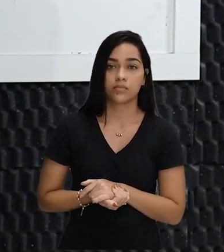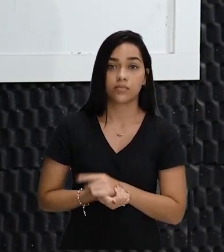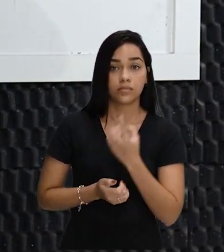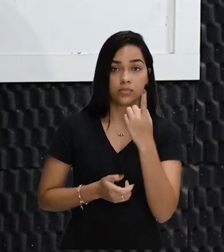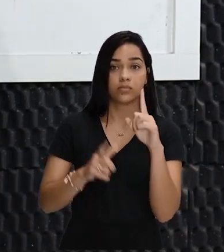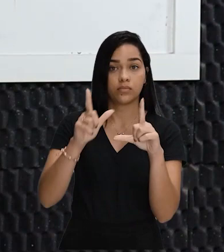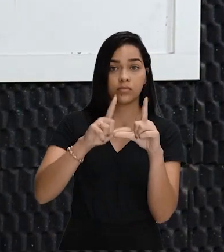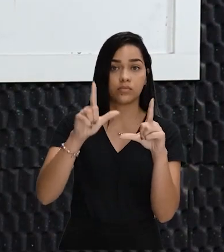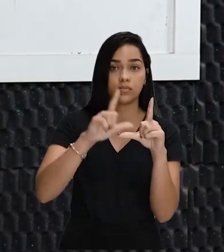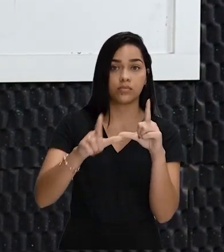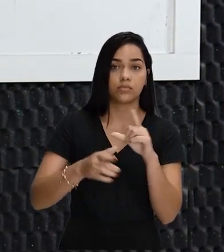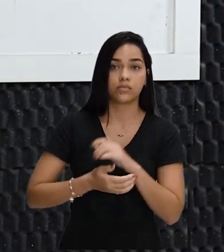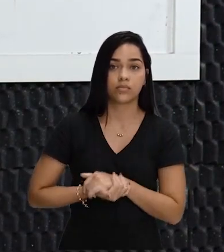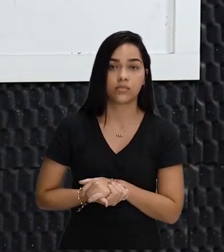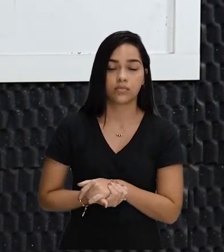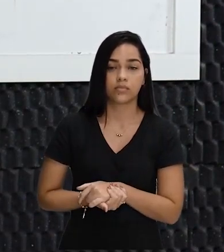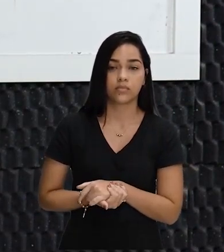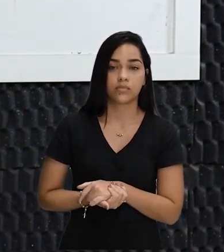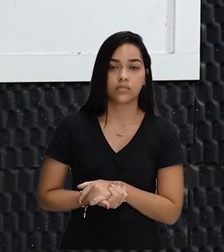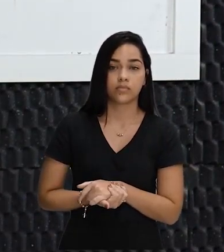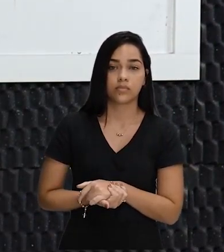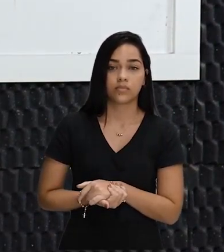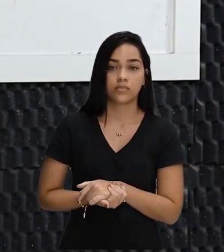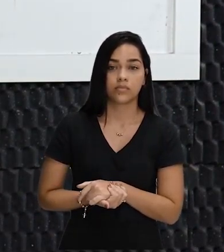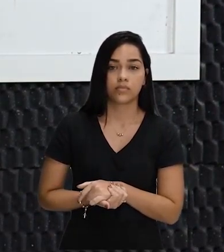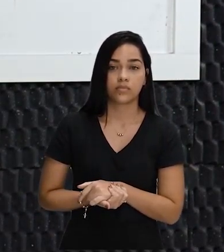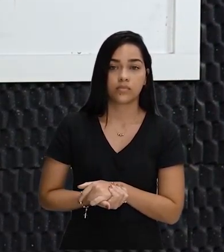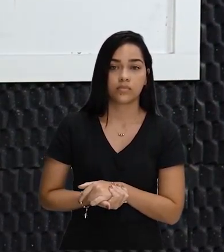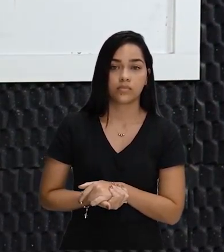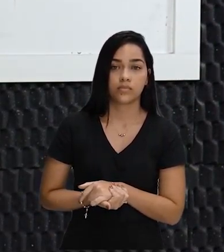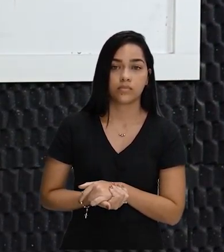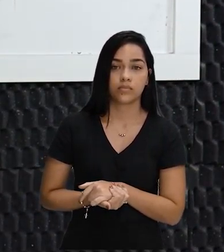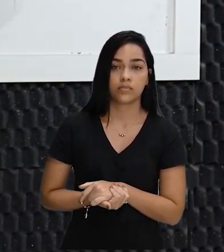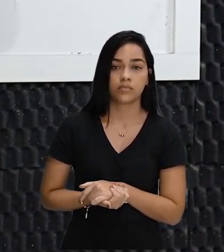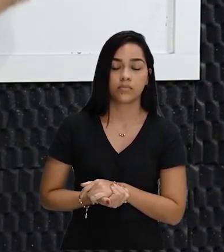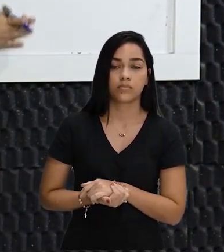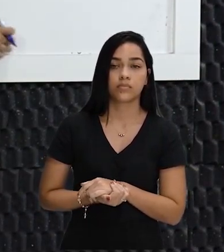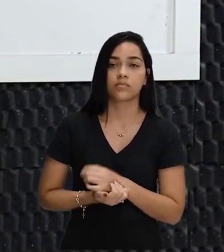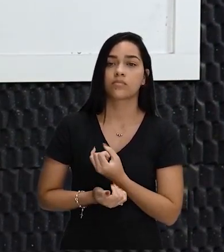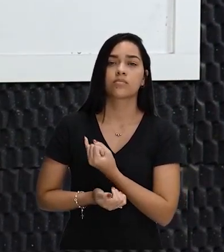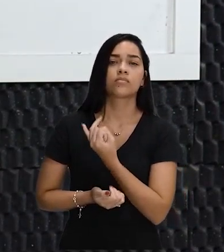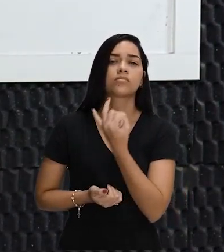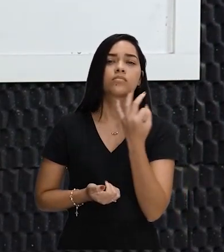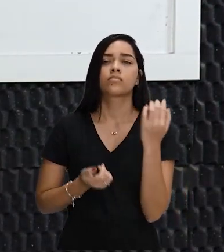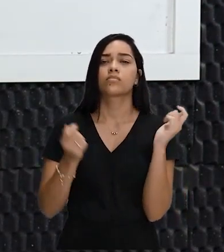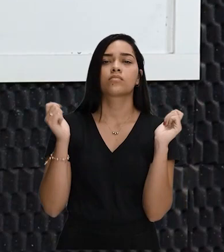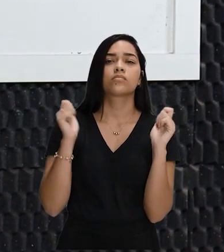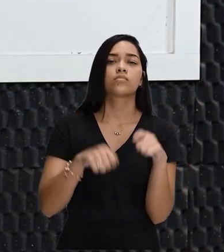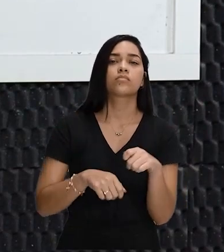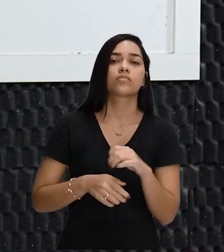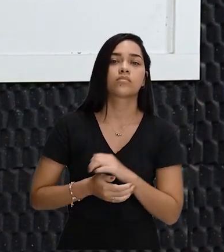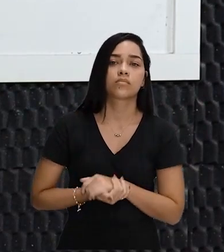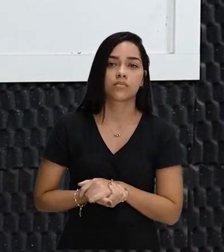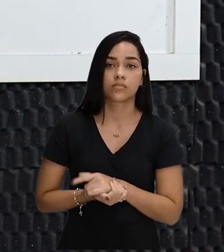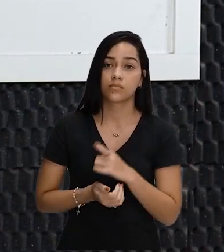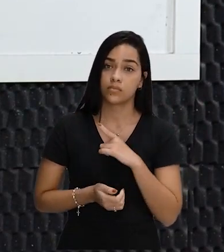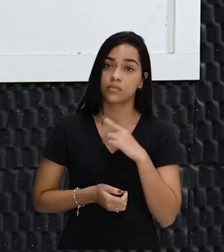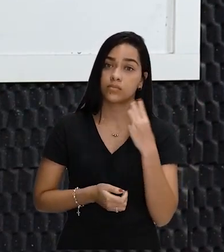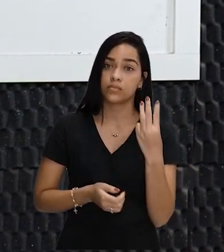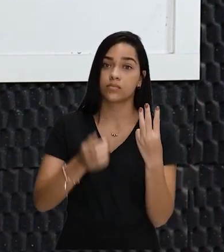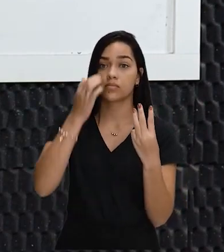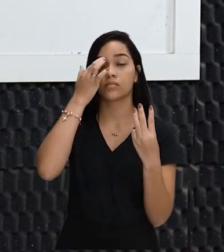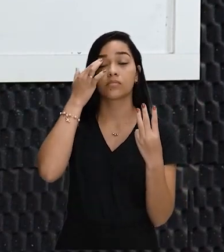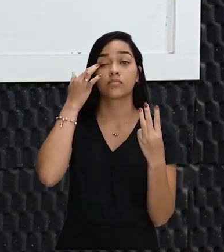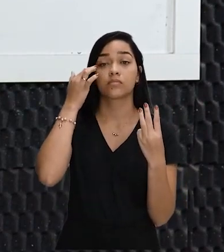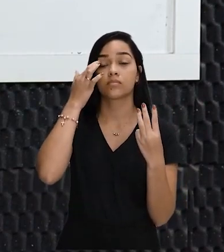letra ora uma essa palavra com uma letra você tem quantas possibilidades tenho três